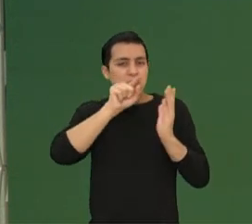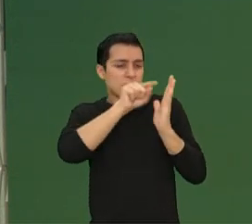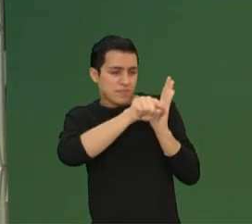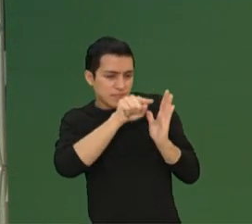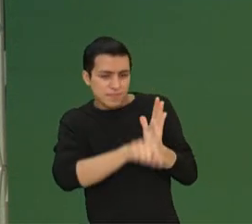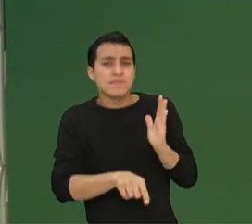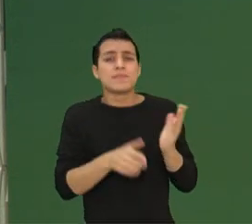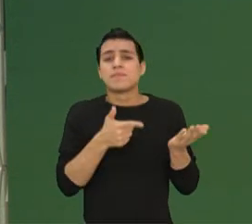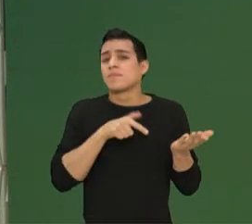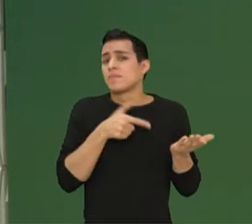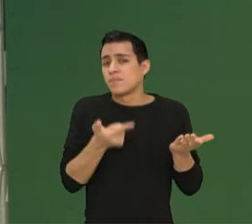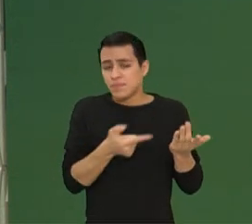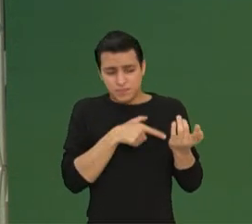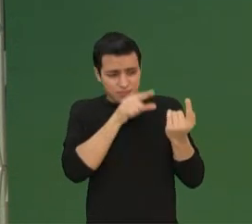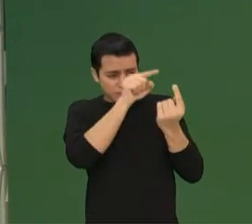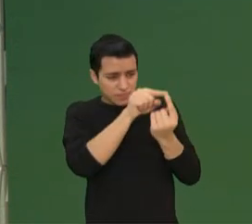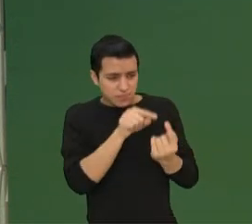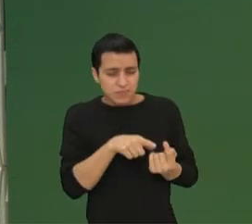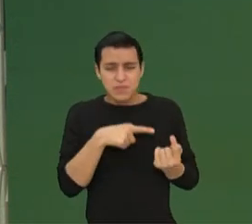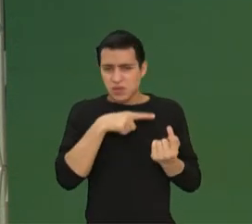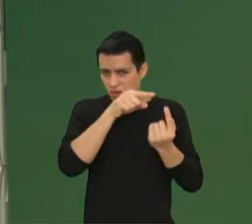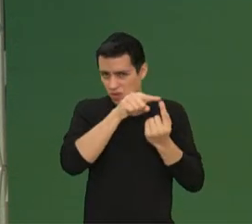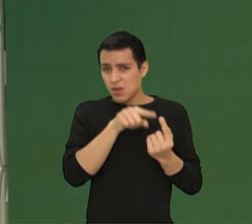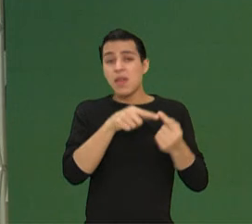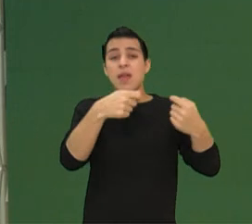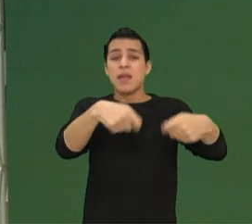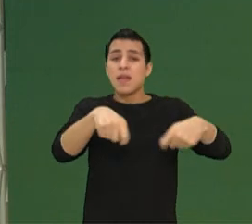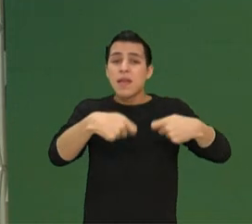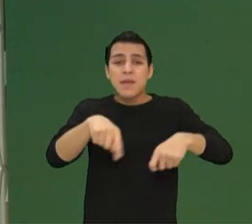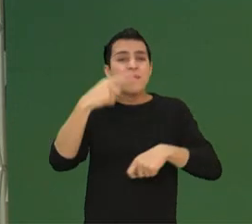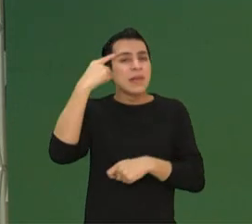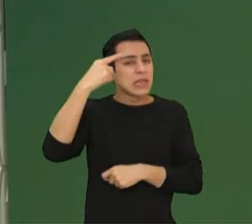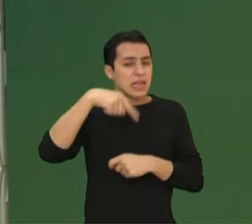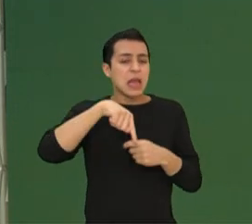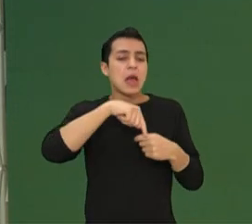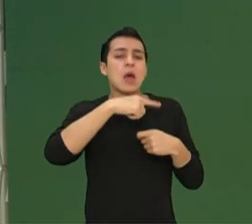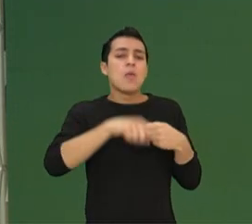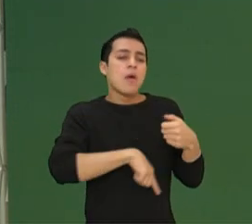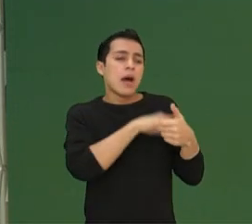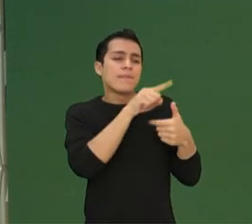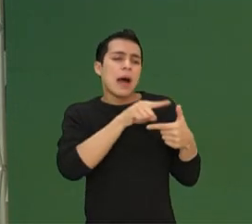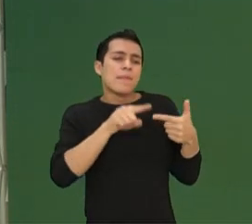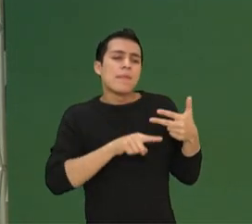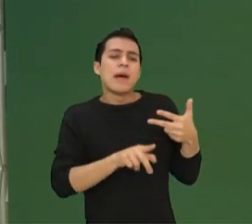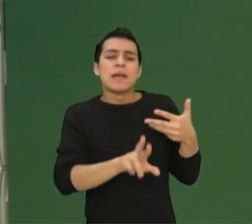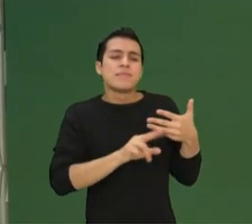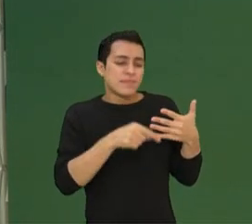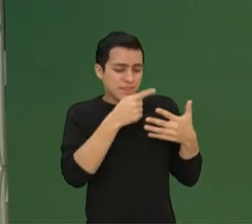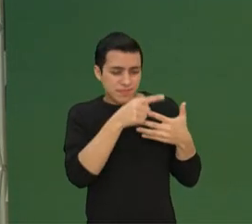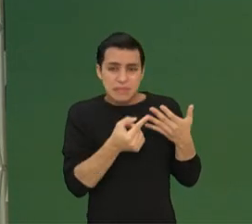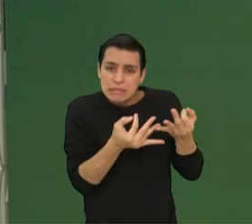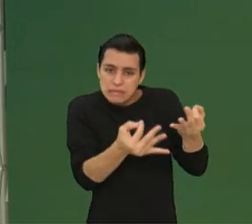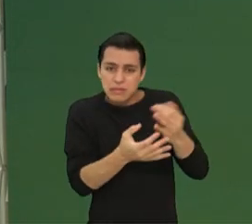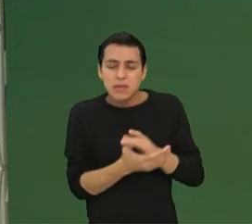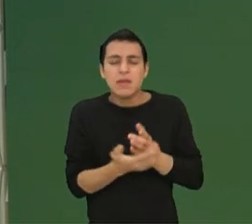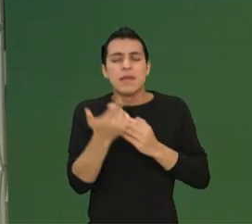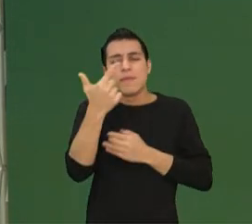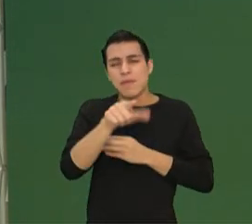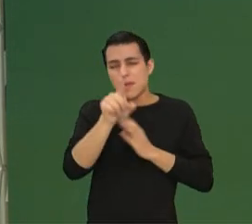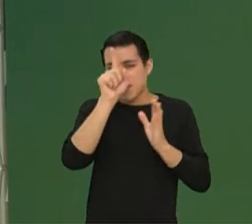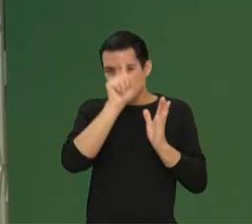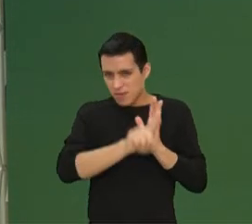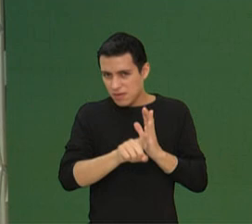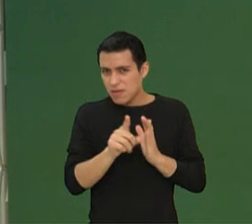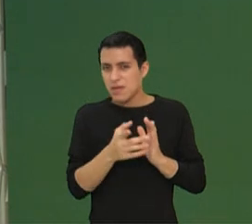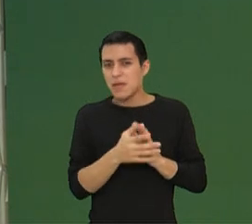enquete com pergunta objetiva, você precisa pensar nas alternativas do seu entrevistado. Tenho mais uma sugestão de